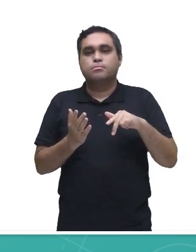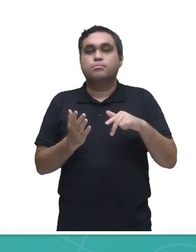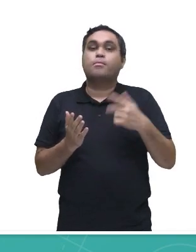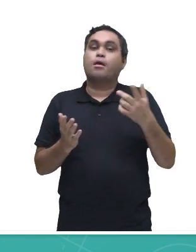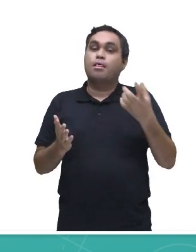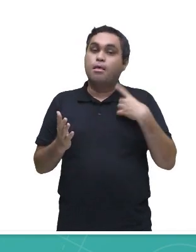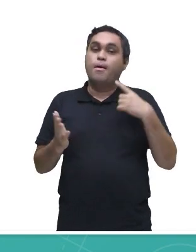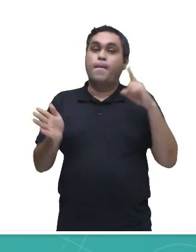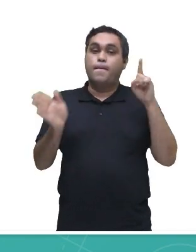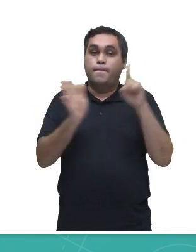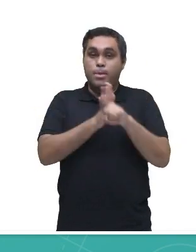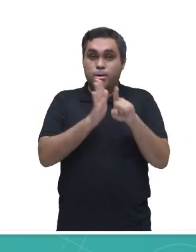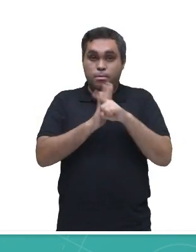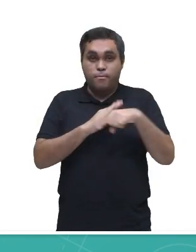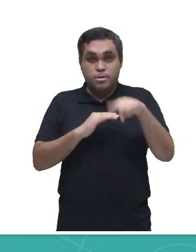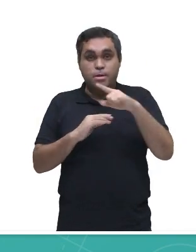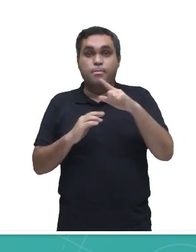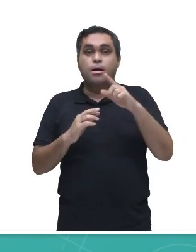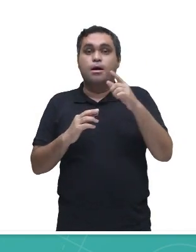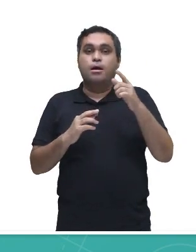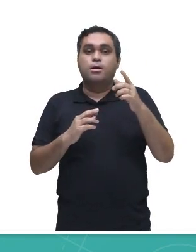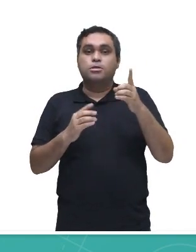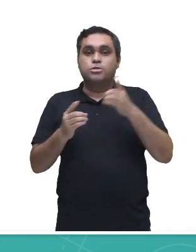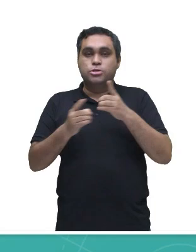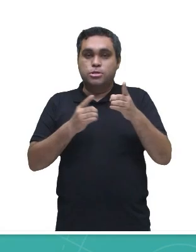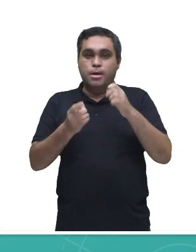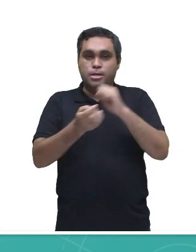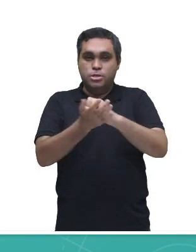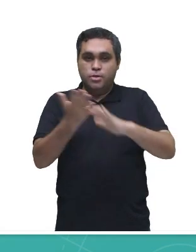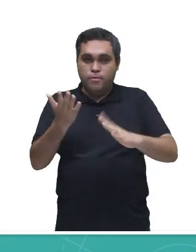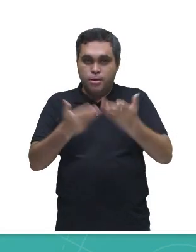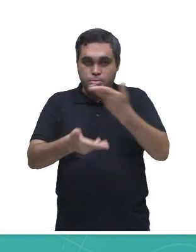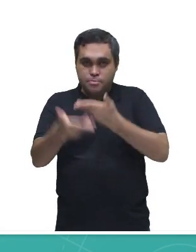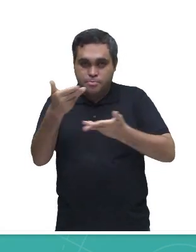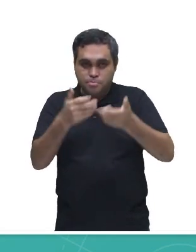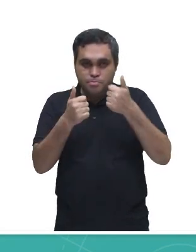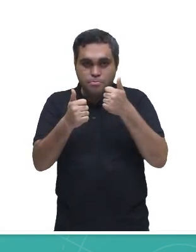questões para vocês para a gente responder na nossa dinâmica local interativa.